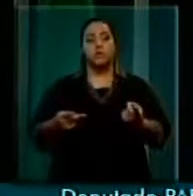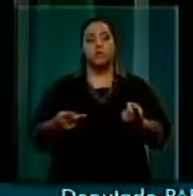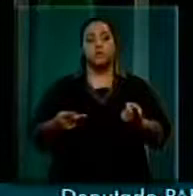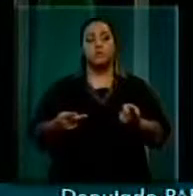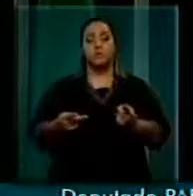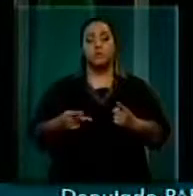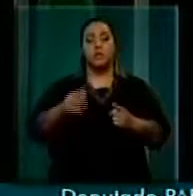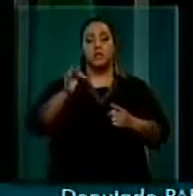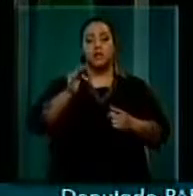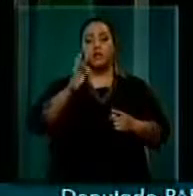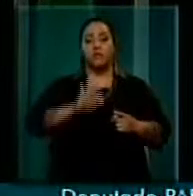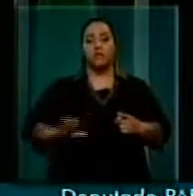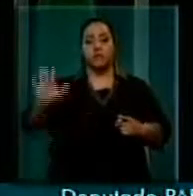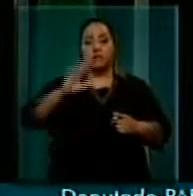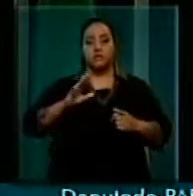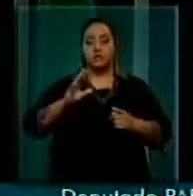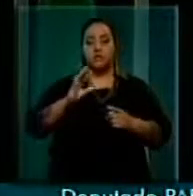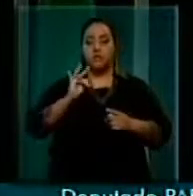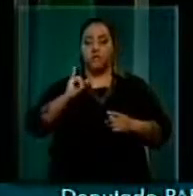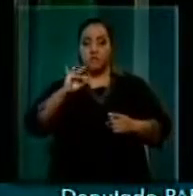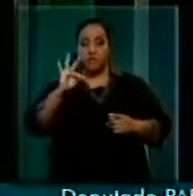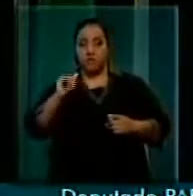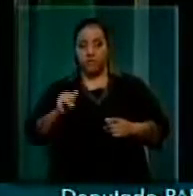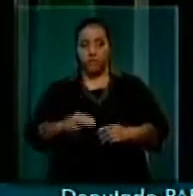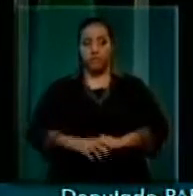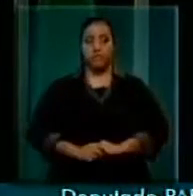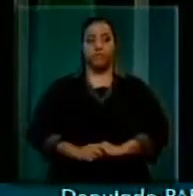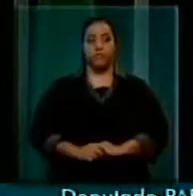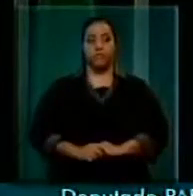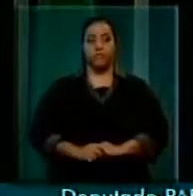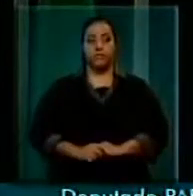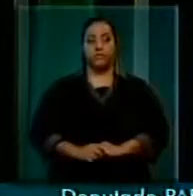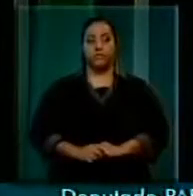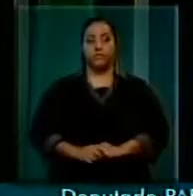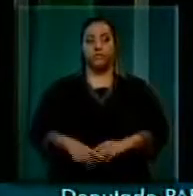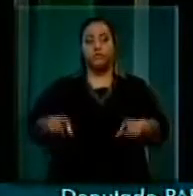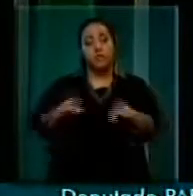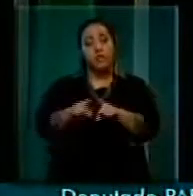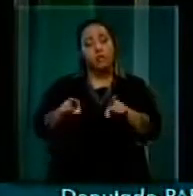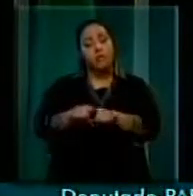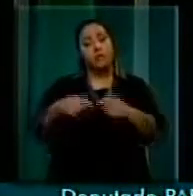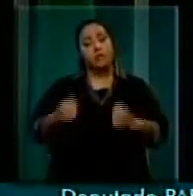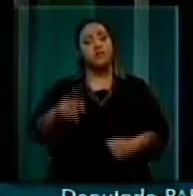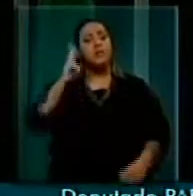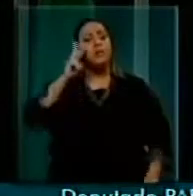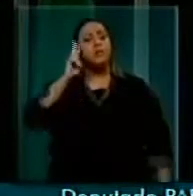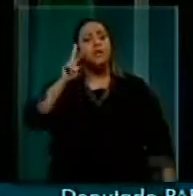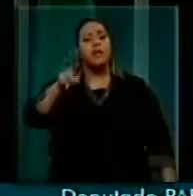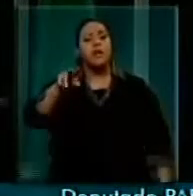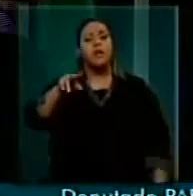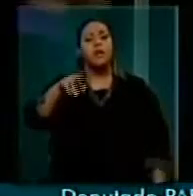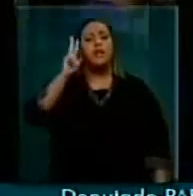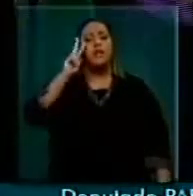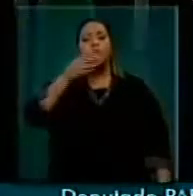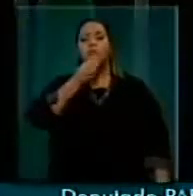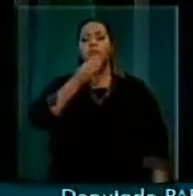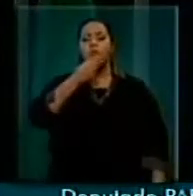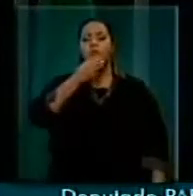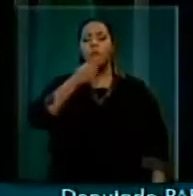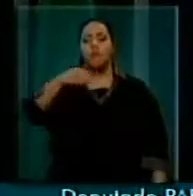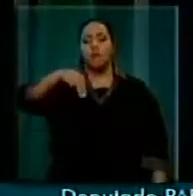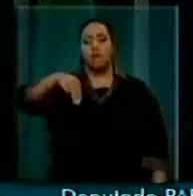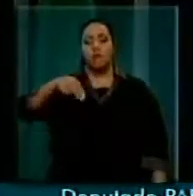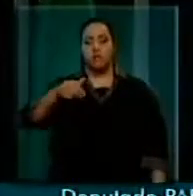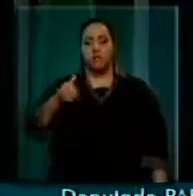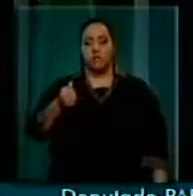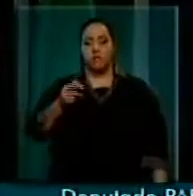Internacional de Futebol Association, na FIFA. E é curioso que nos lembramos de outros episódios, como o gol de mão de Maradona, que